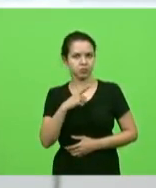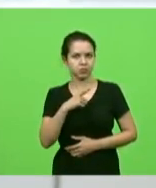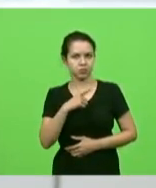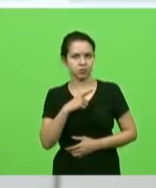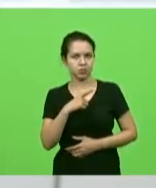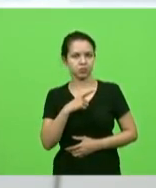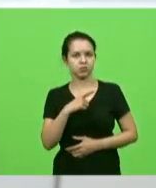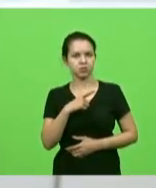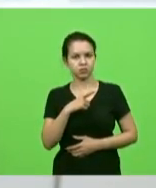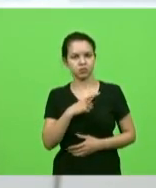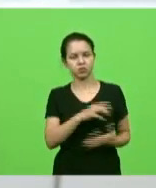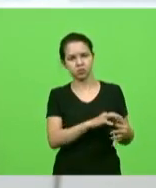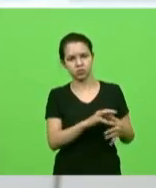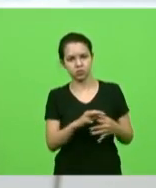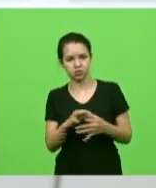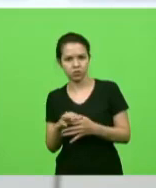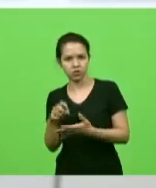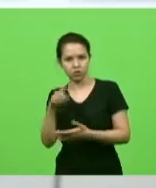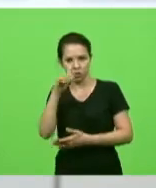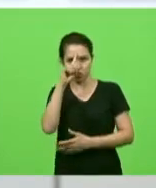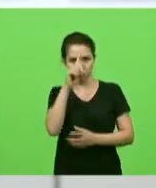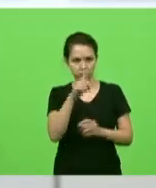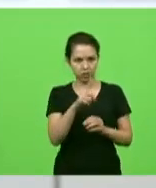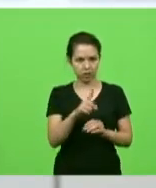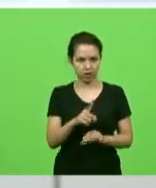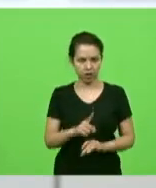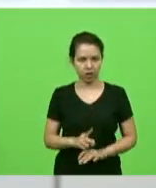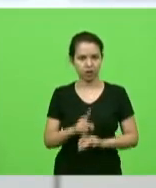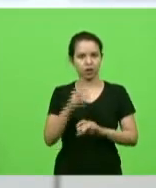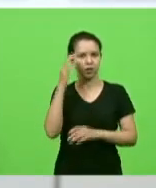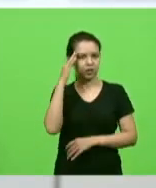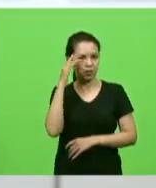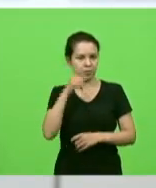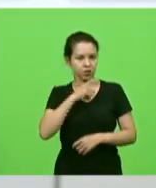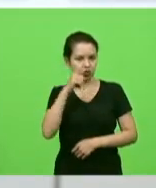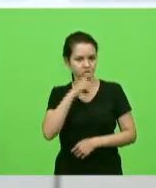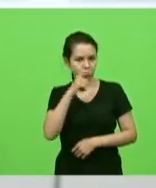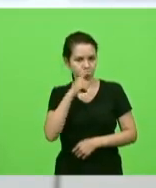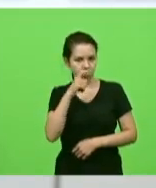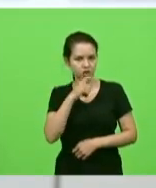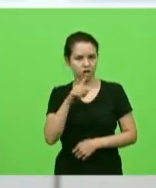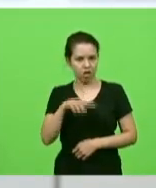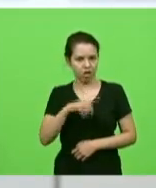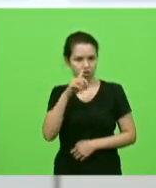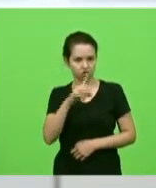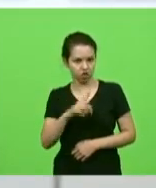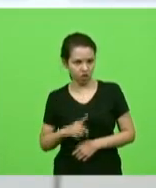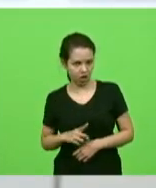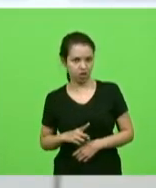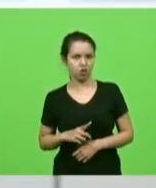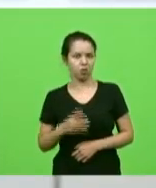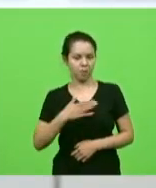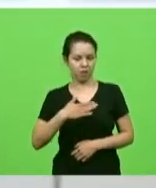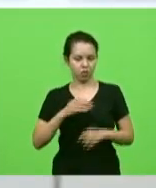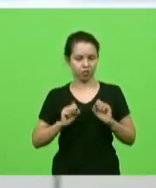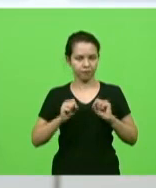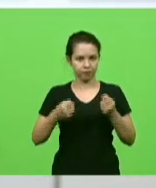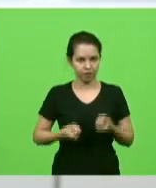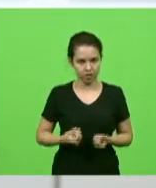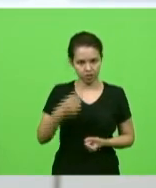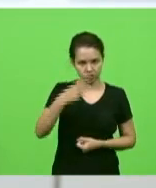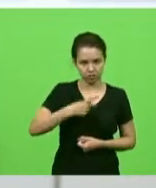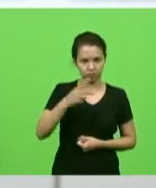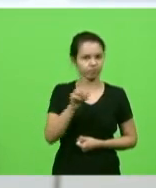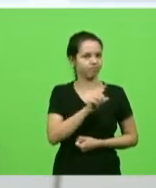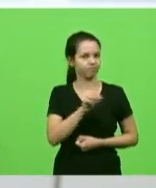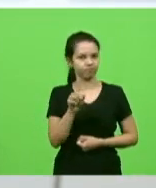doutrinária que entende que é mentira não pode ser compreendida como extensão do direito de ampla defesa Mas mesmo